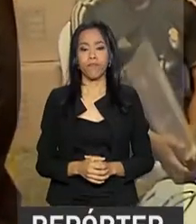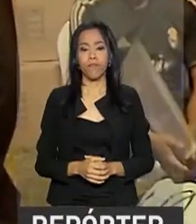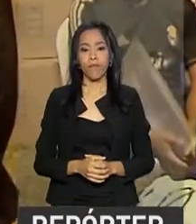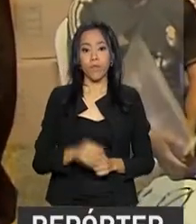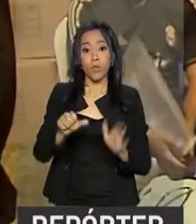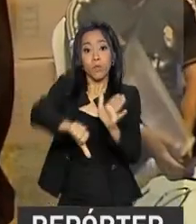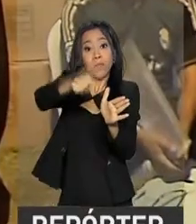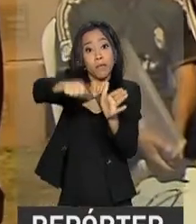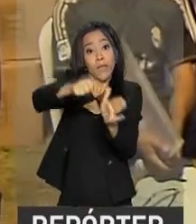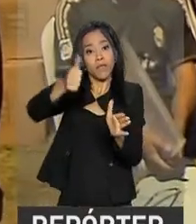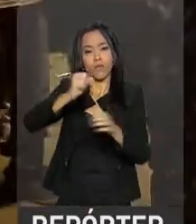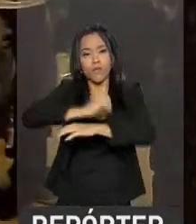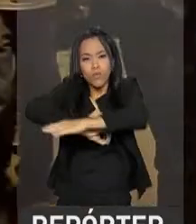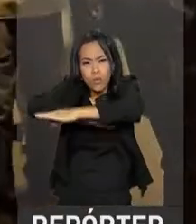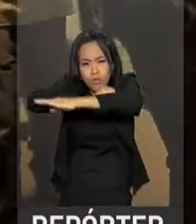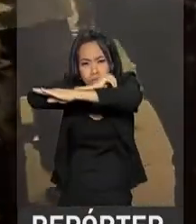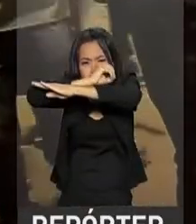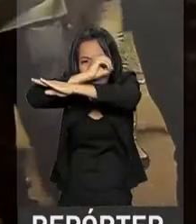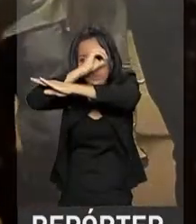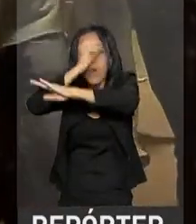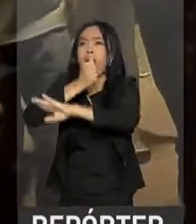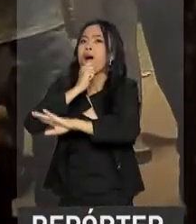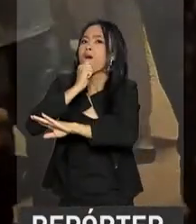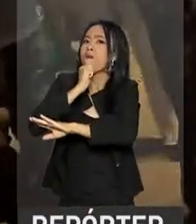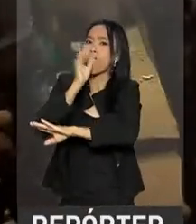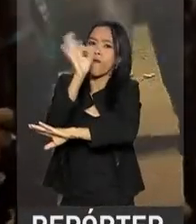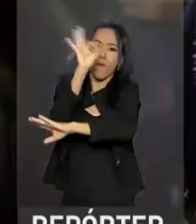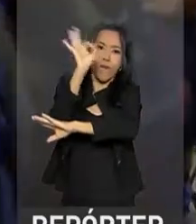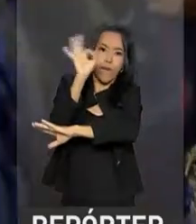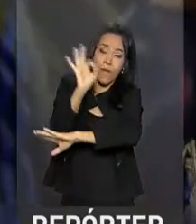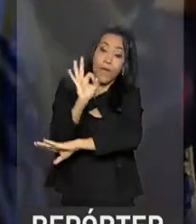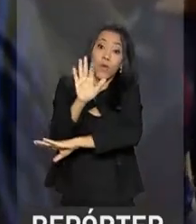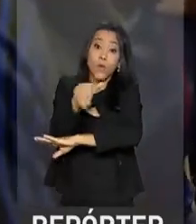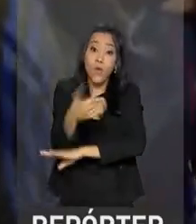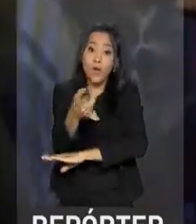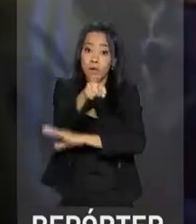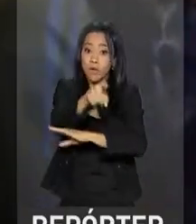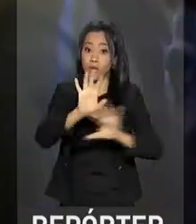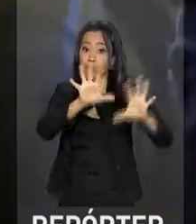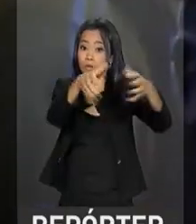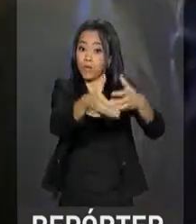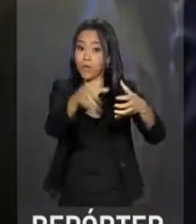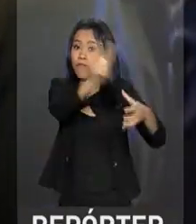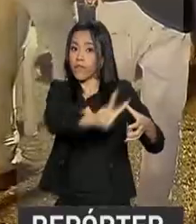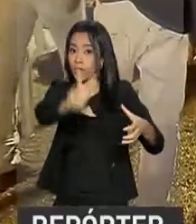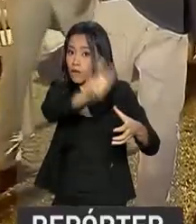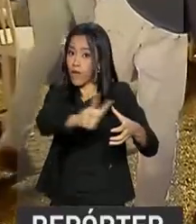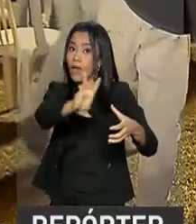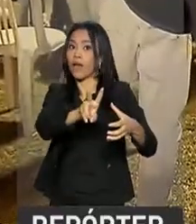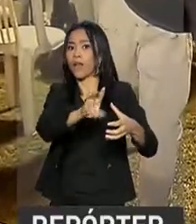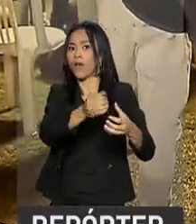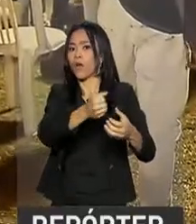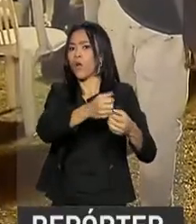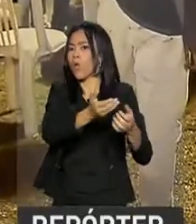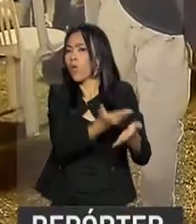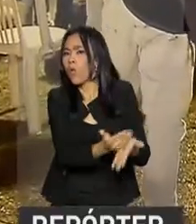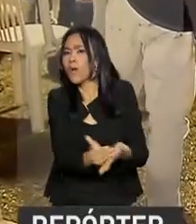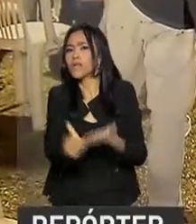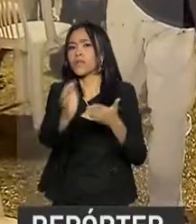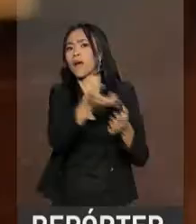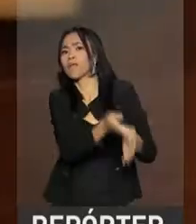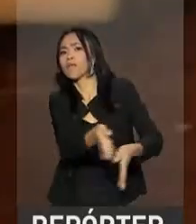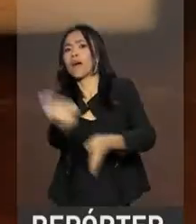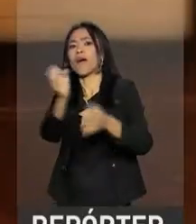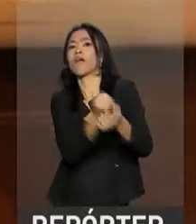Os primeiros raios de sol ainda nem tinham surgido no horizonte quando os imigrantes venezuelanos começaram a jornada rumo a